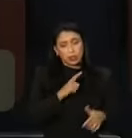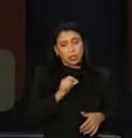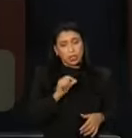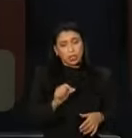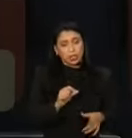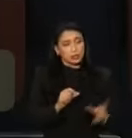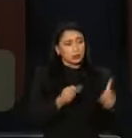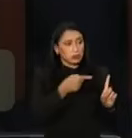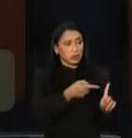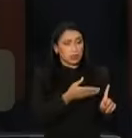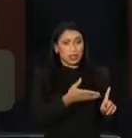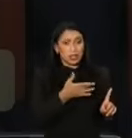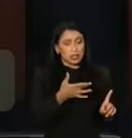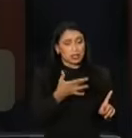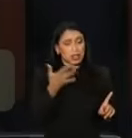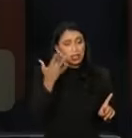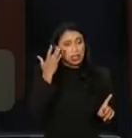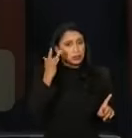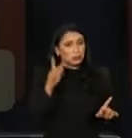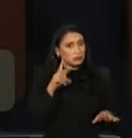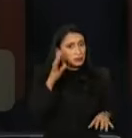Também não agiram em erro de tipo.